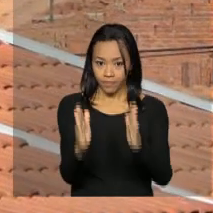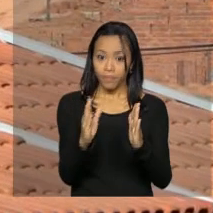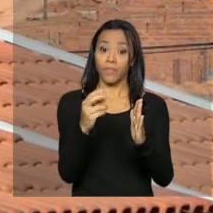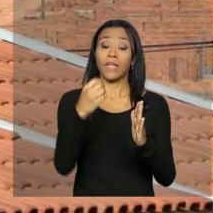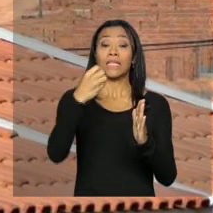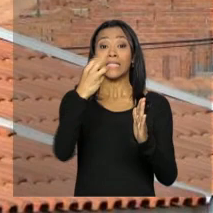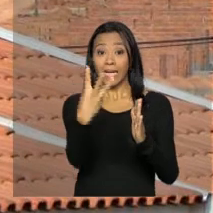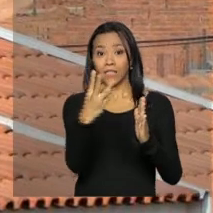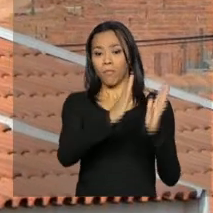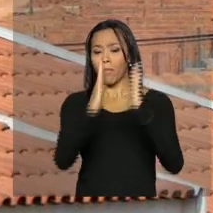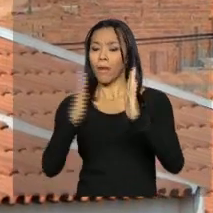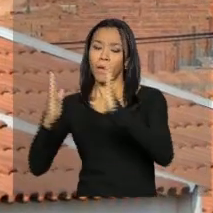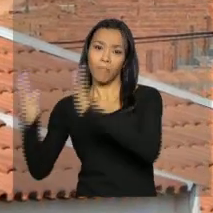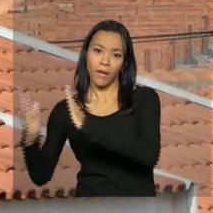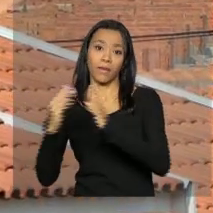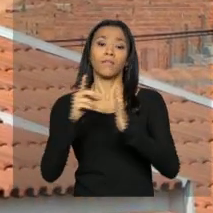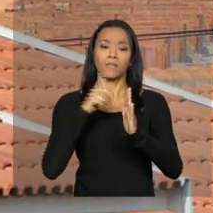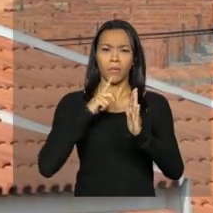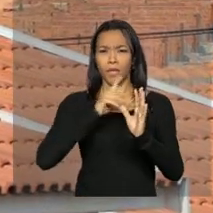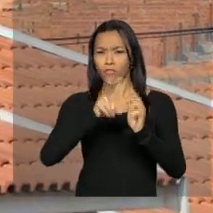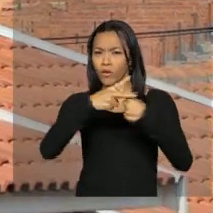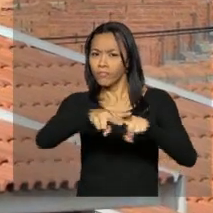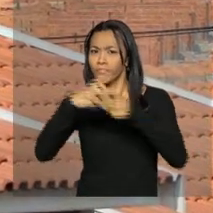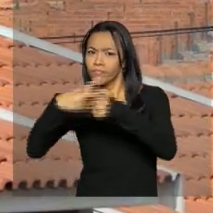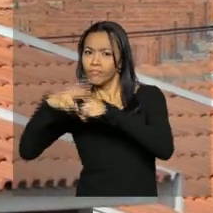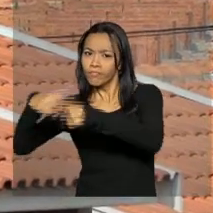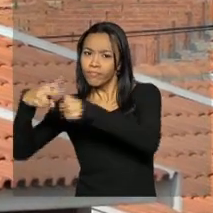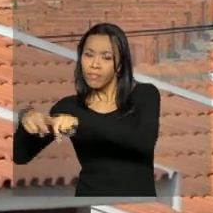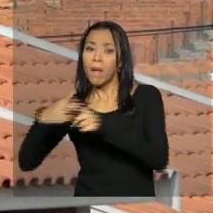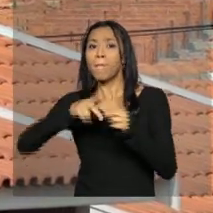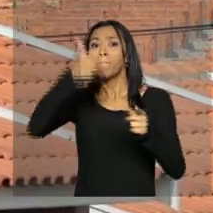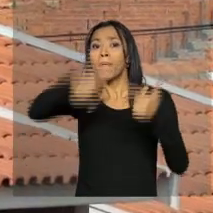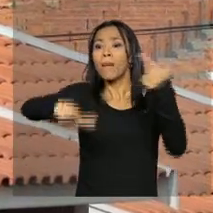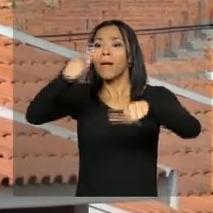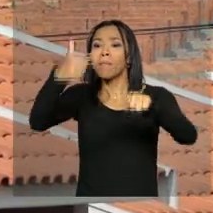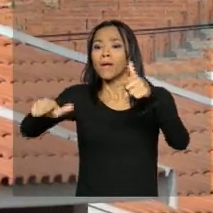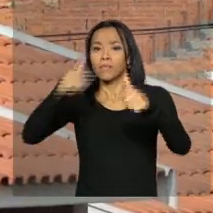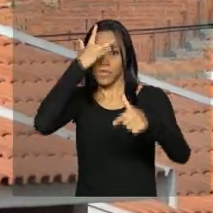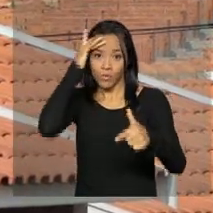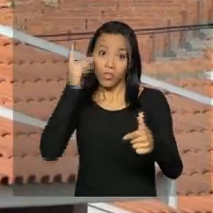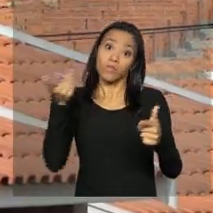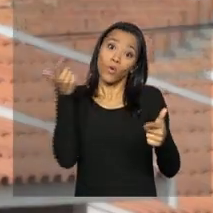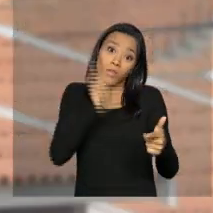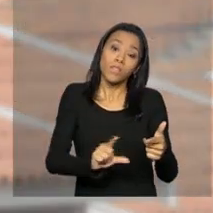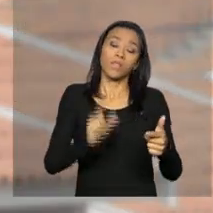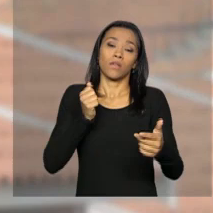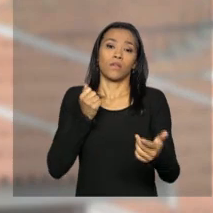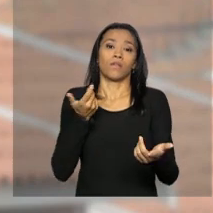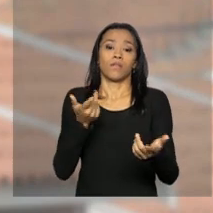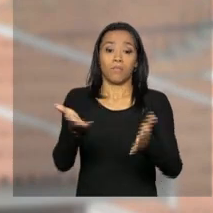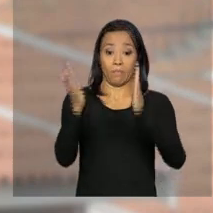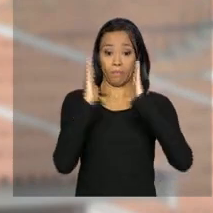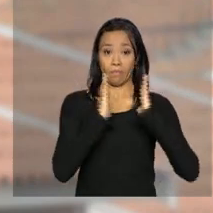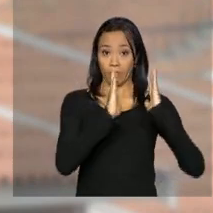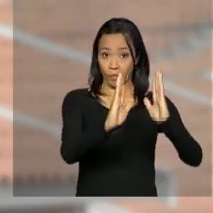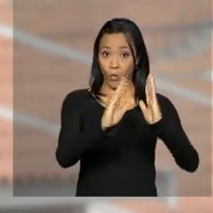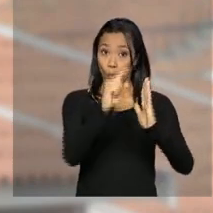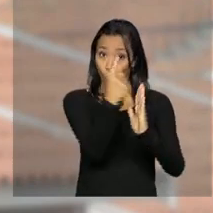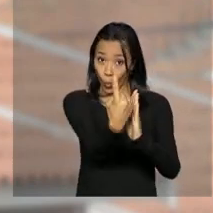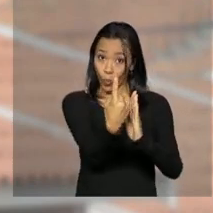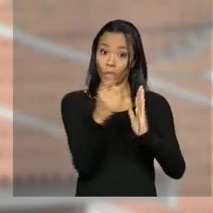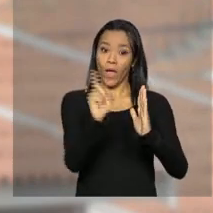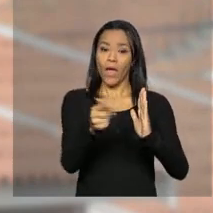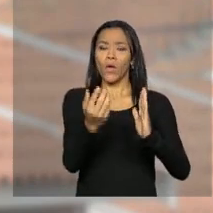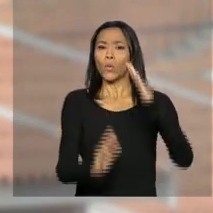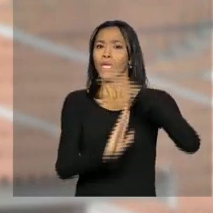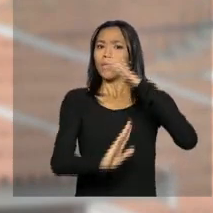outras 3 faixas, também foram feitas mudanças para permitir que mais pessoas possam ser contempladas. Na faixa 1, o limite de